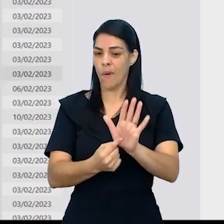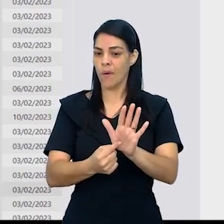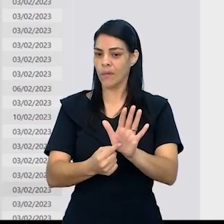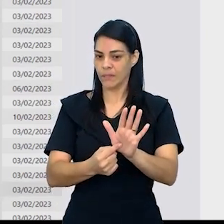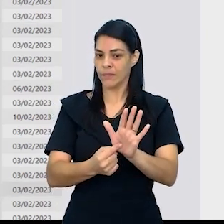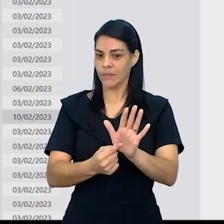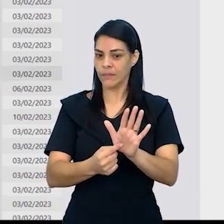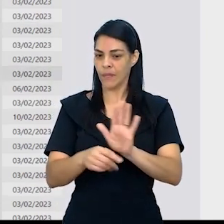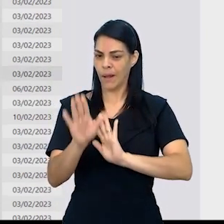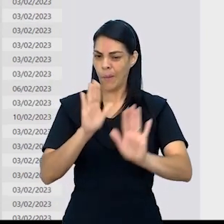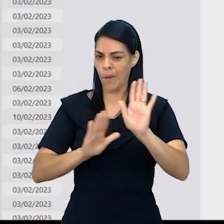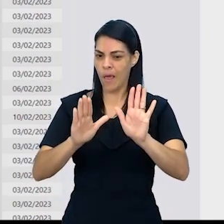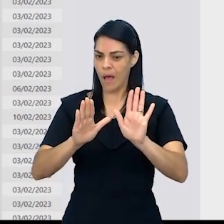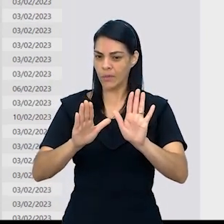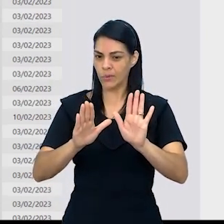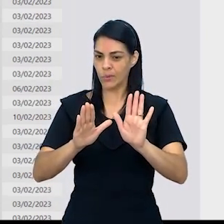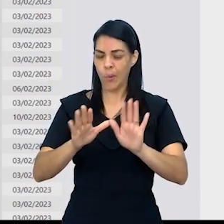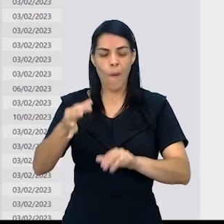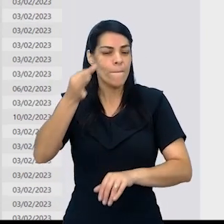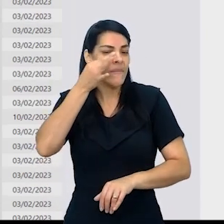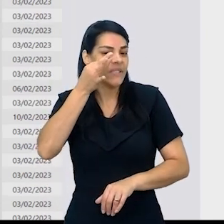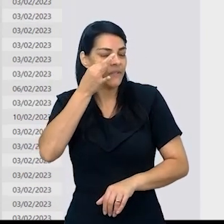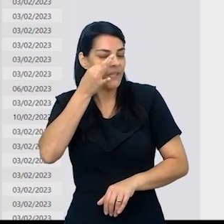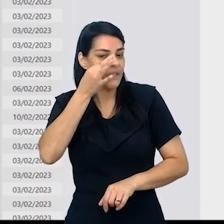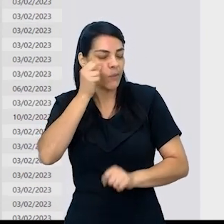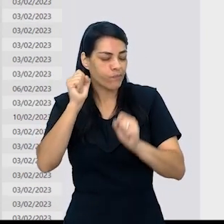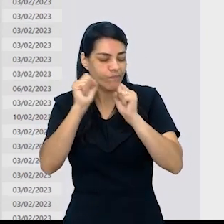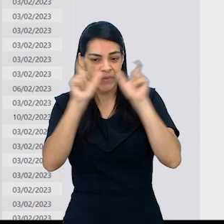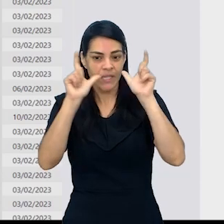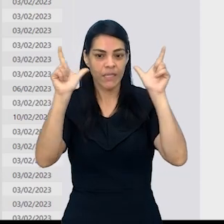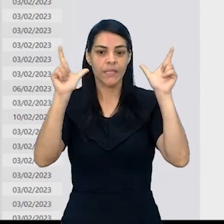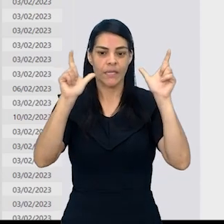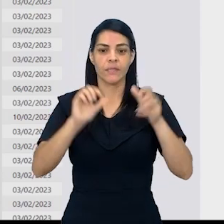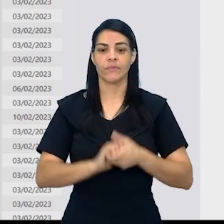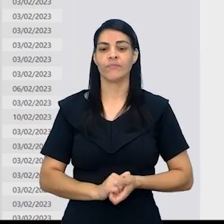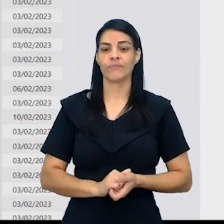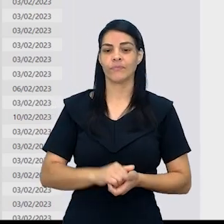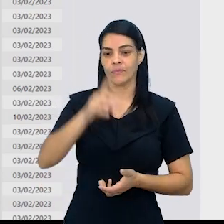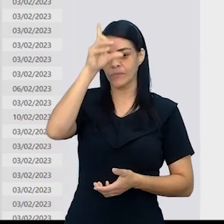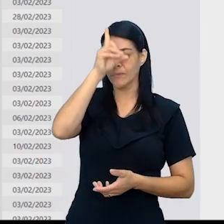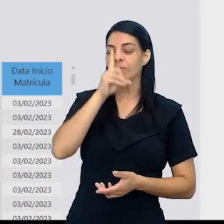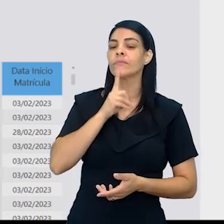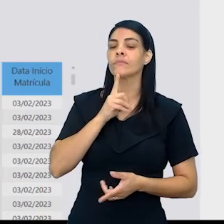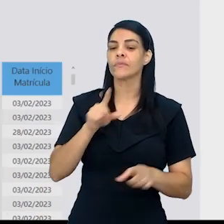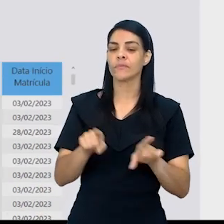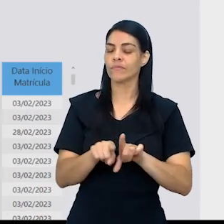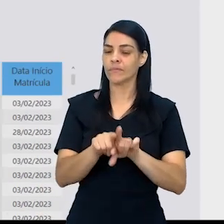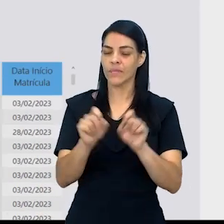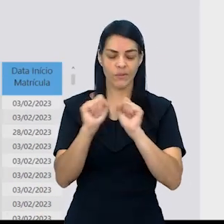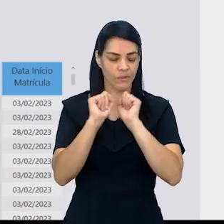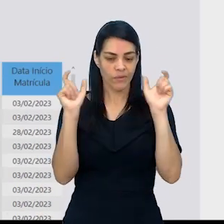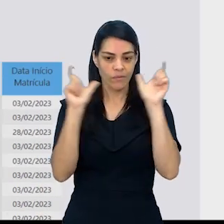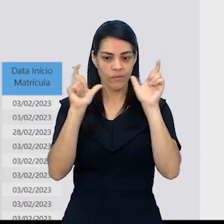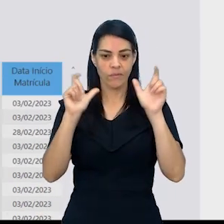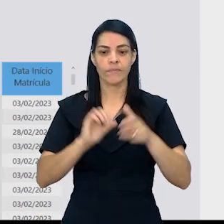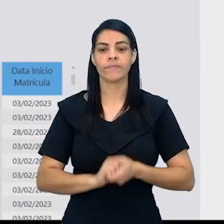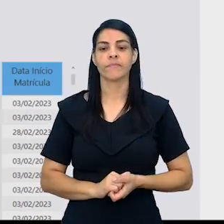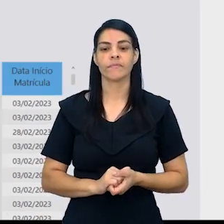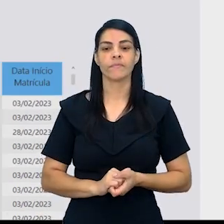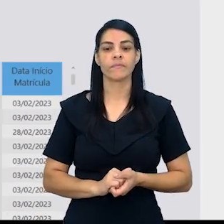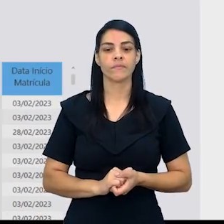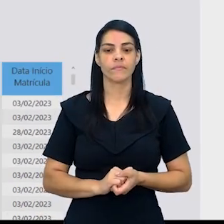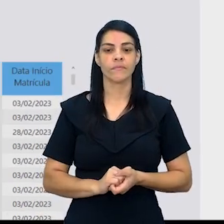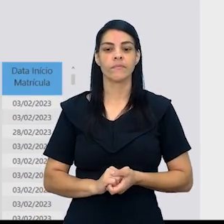observação e o amarelo verificar né ficar atento agora indo para a prova e eu vou pegar agora